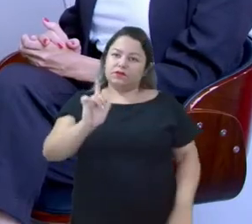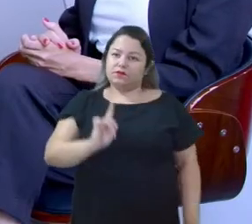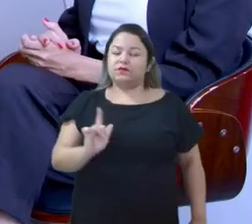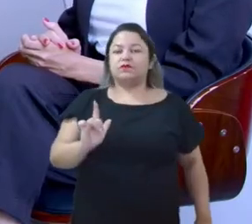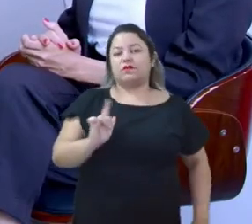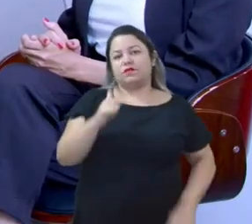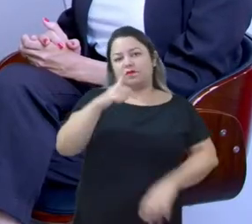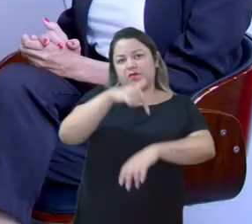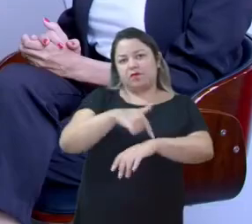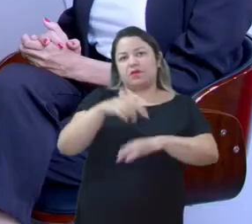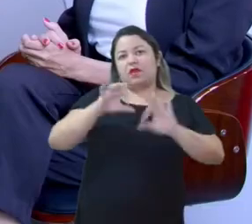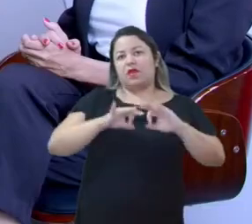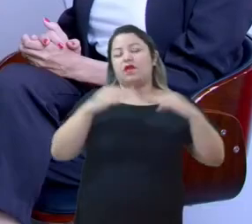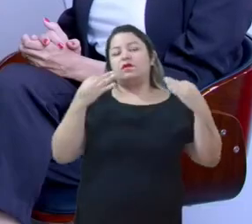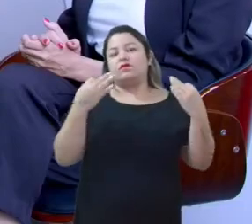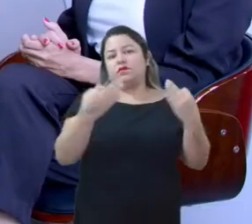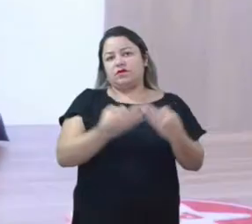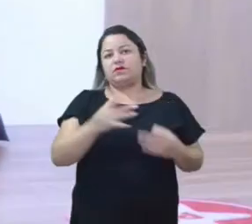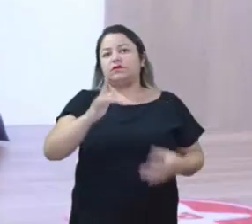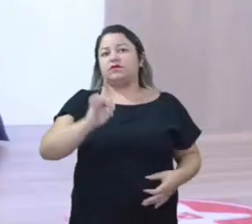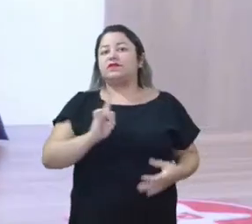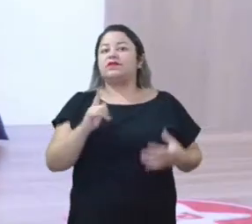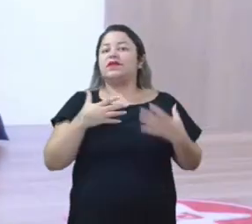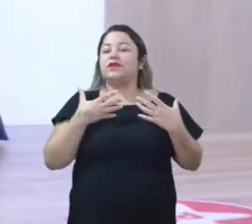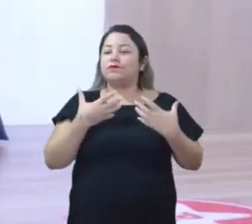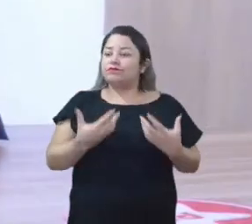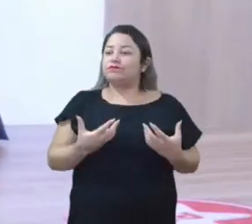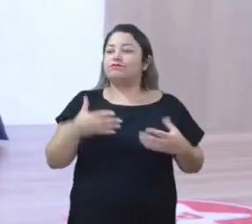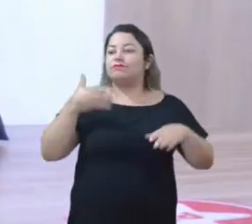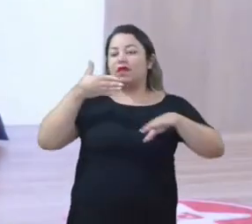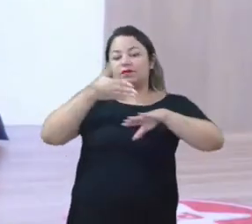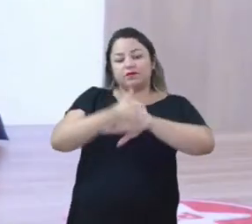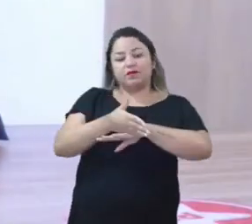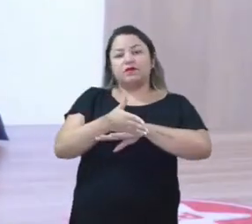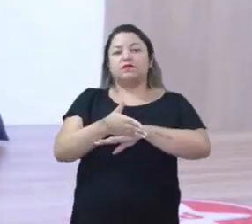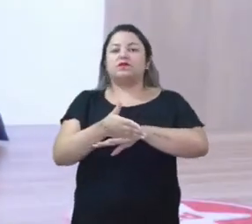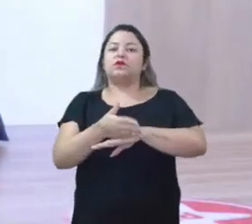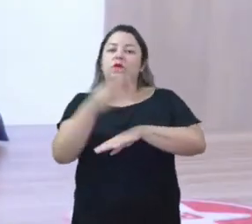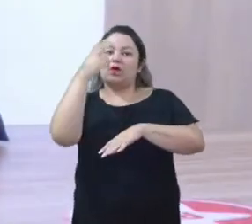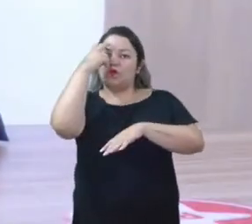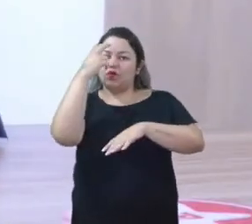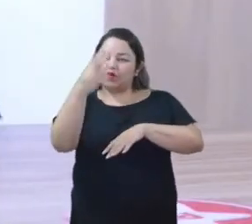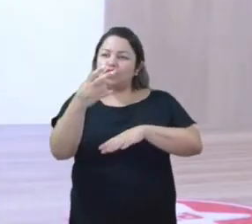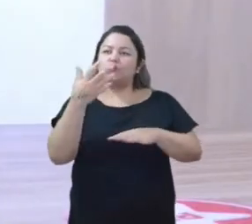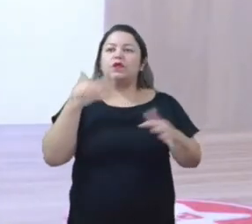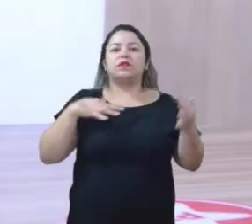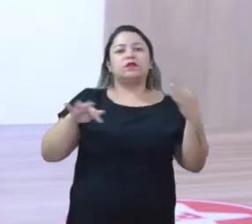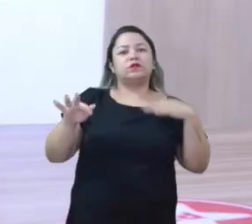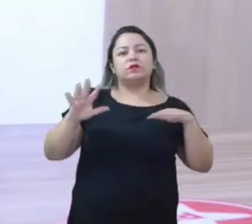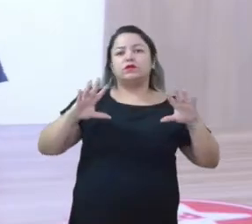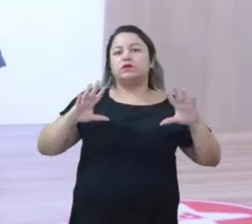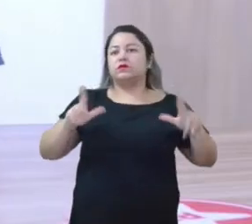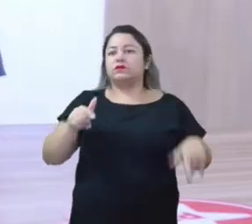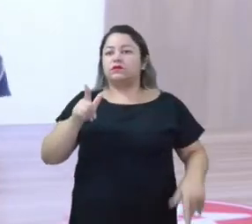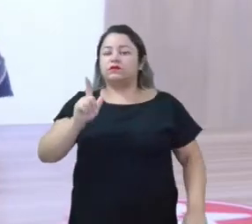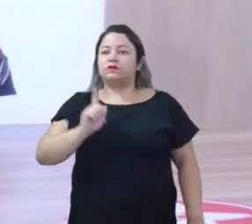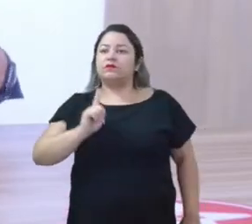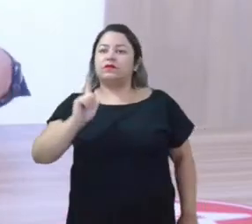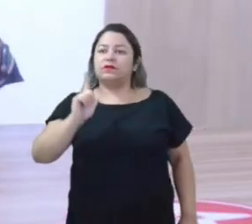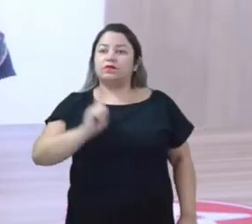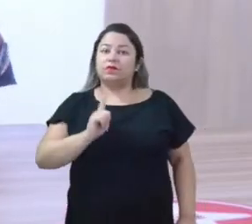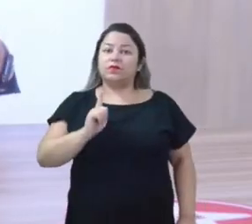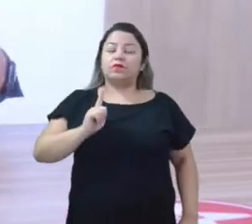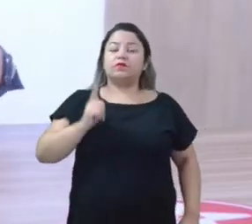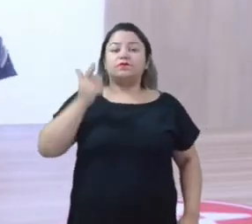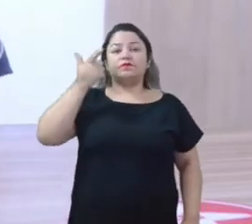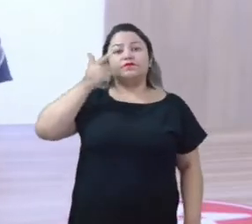tempo para a família, tem descanso, tem acesso à cultura, tem lazer e tem tempo para garantir